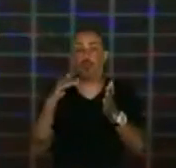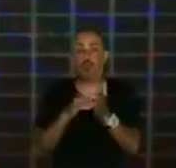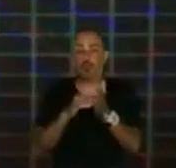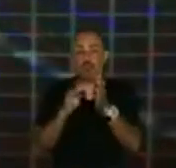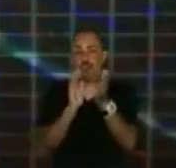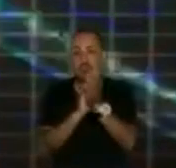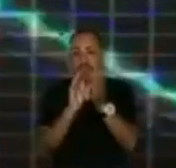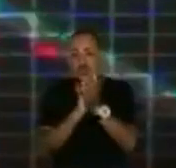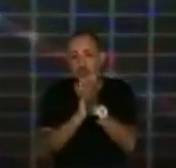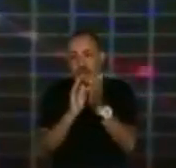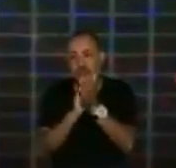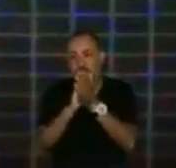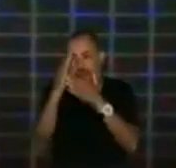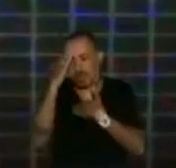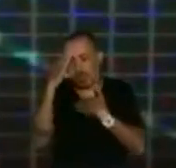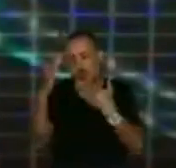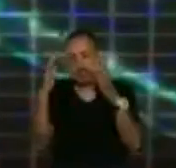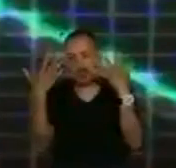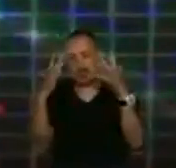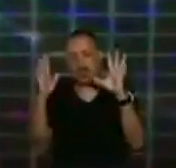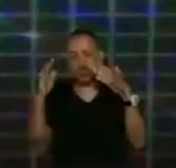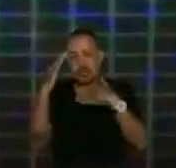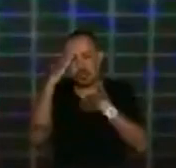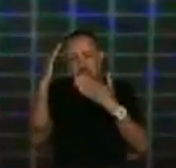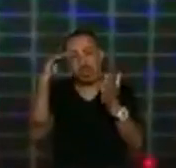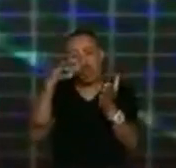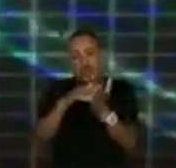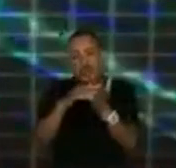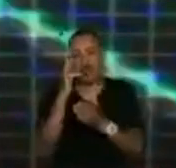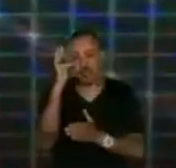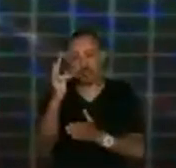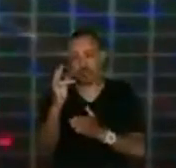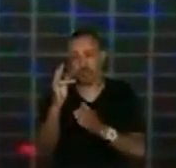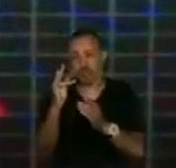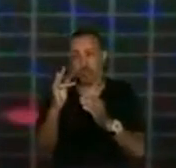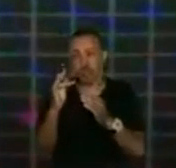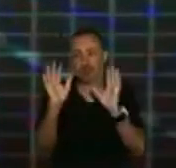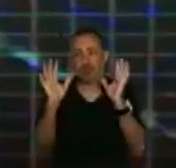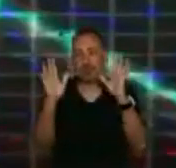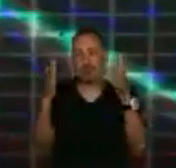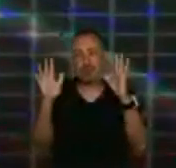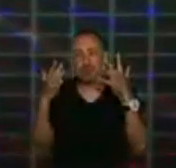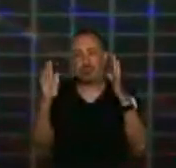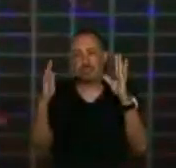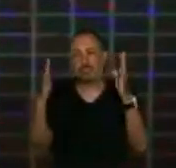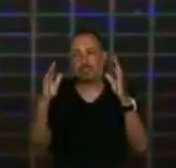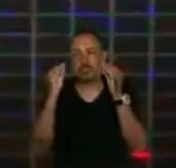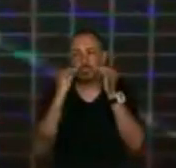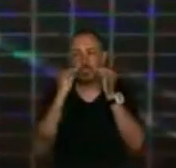como agradecimento a todo mundo que esteve aqui. Obrigado, falou, até a próxima. A gente se vê no próximo Ecosistema